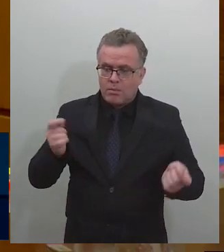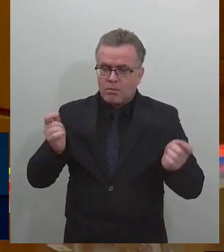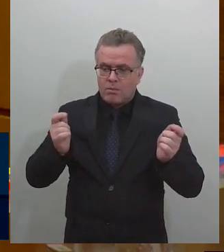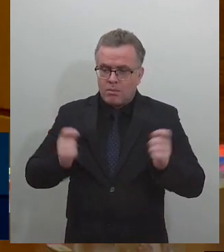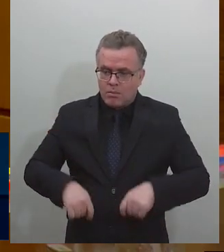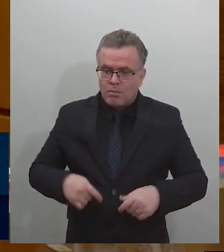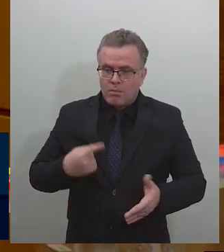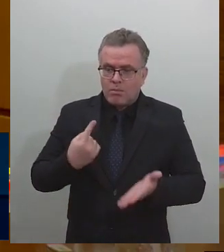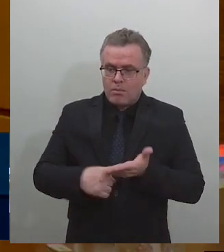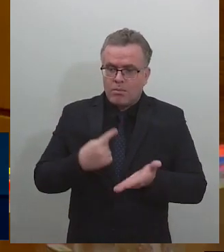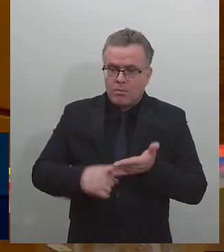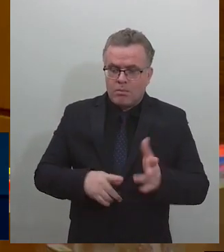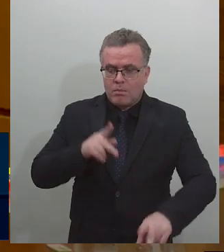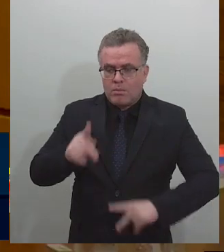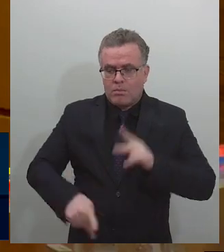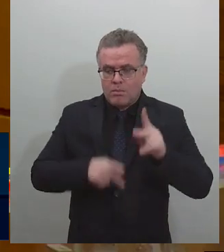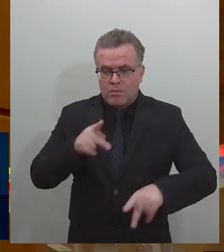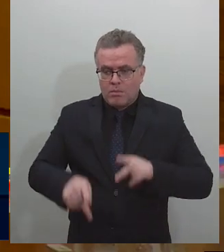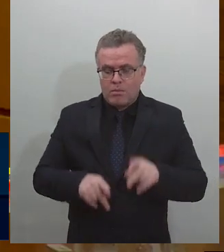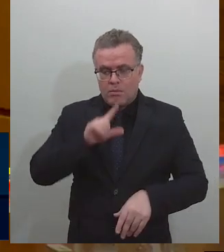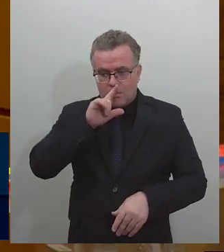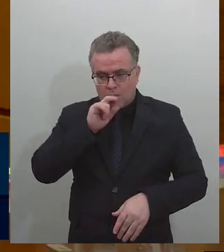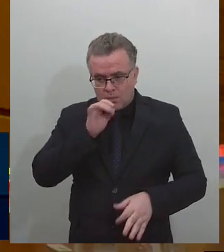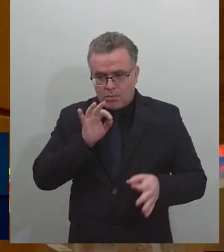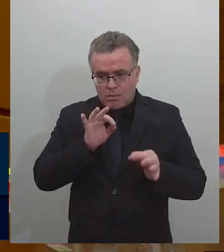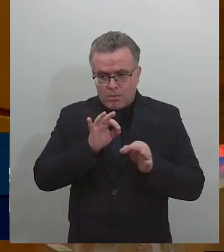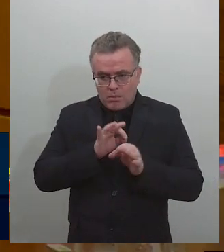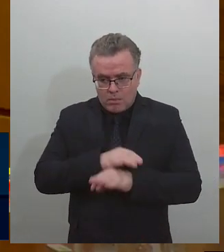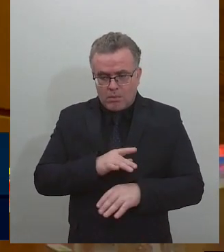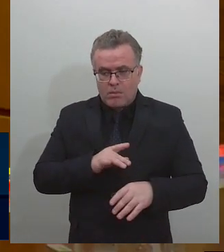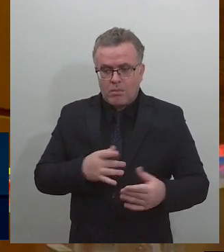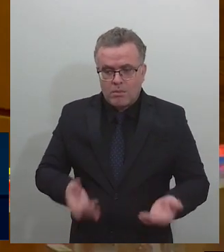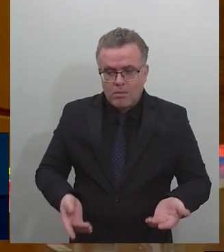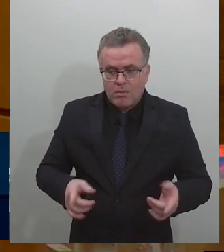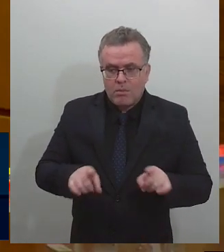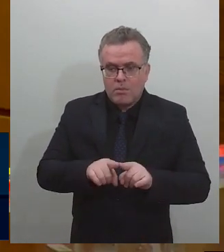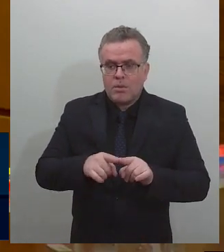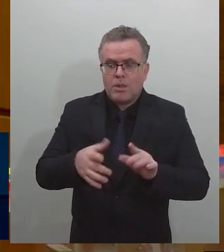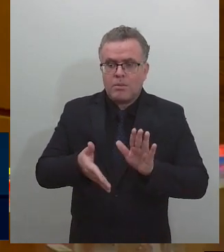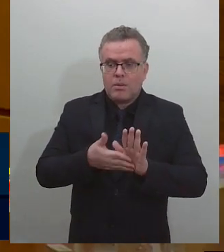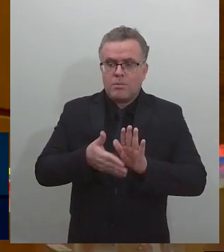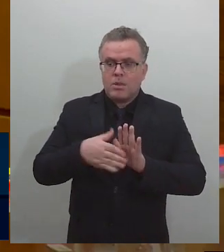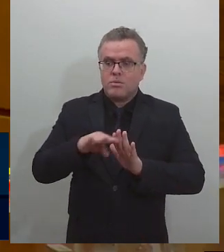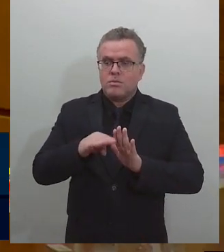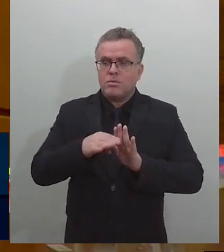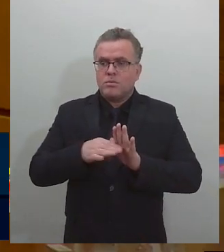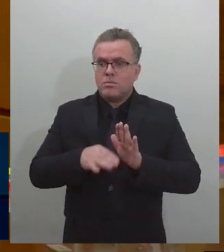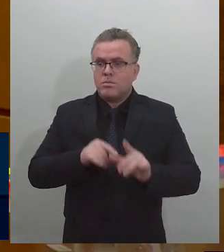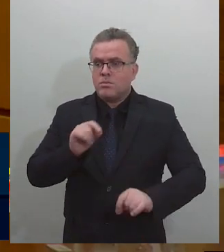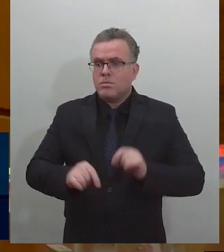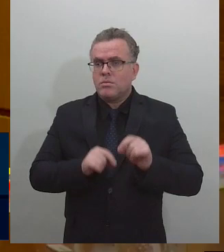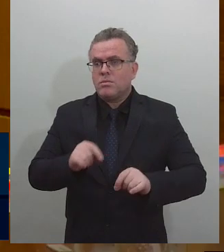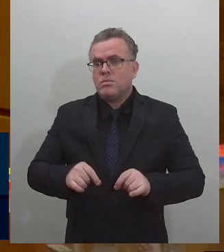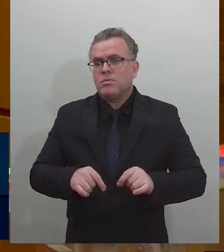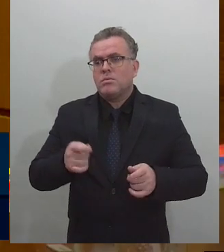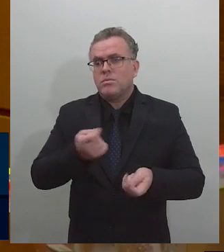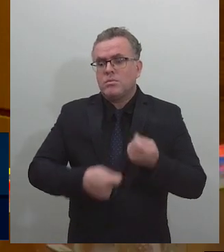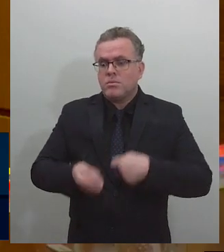de Aracaju, mas de Sergipe, propostas que melhorem, né, a administração municipal em todos